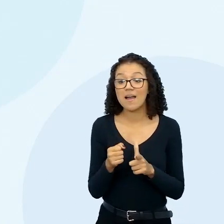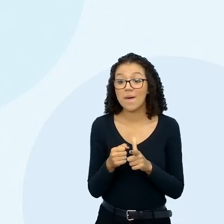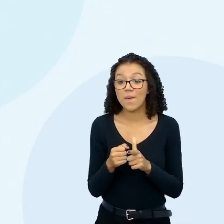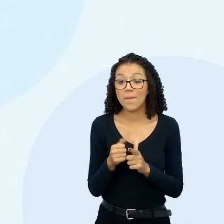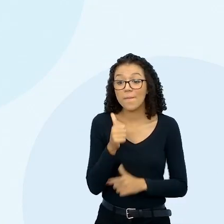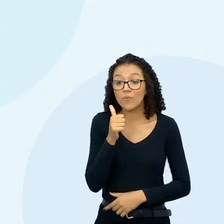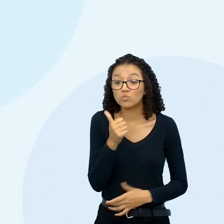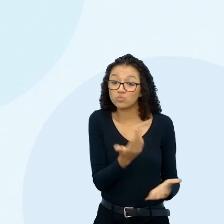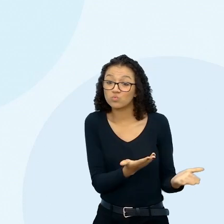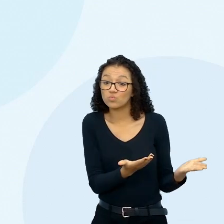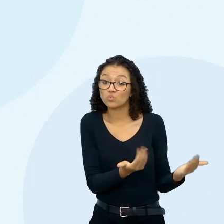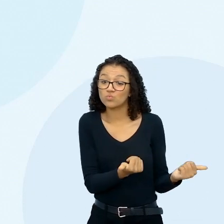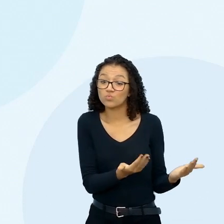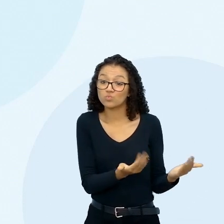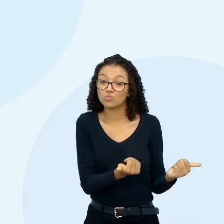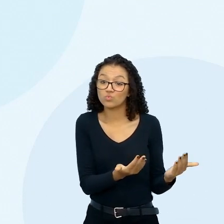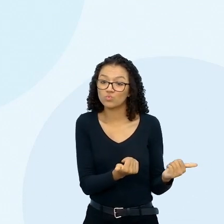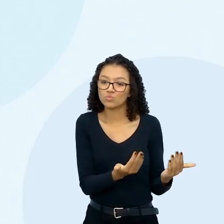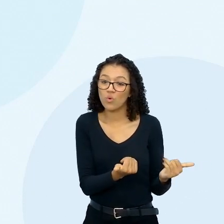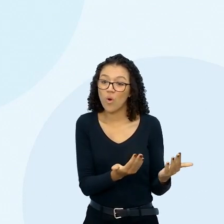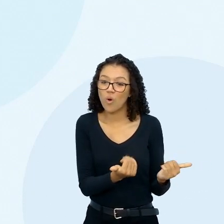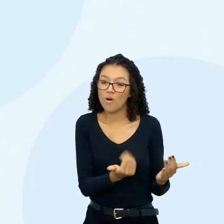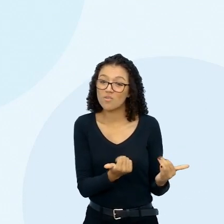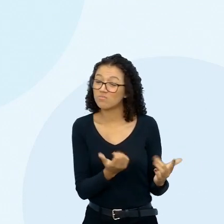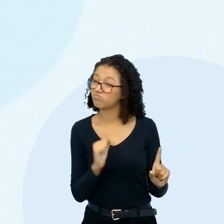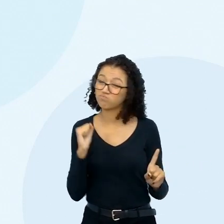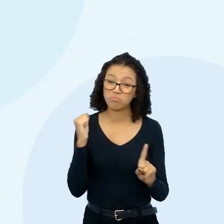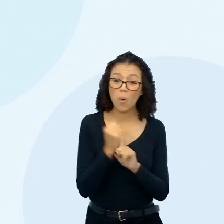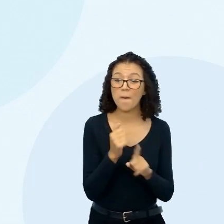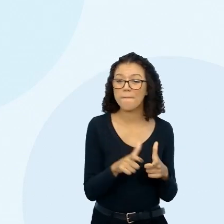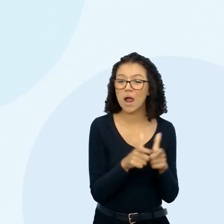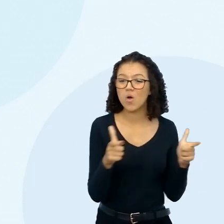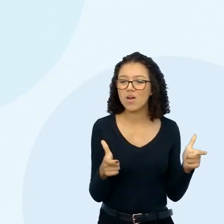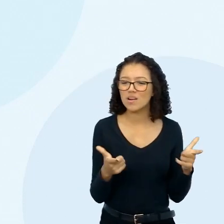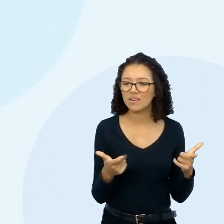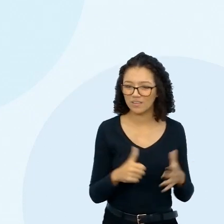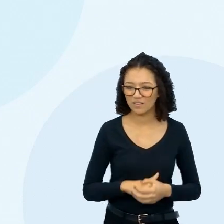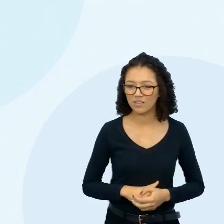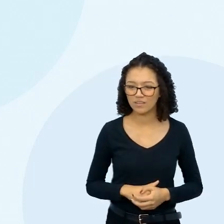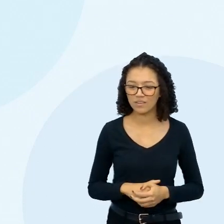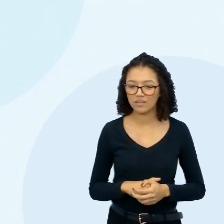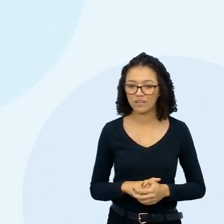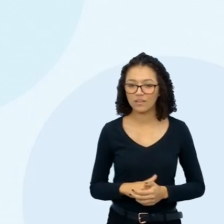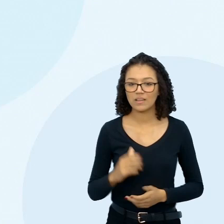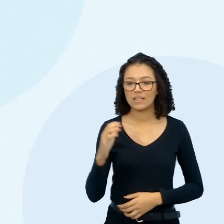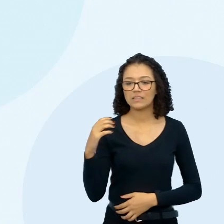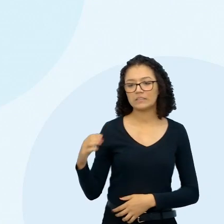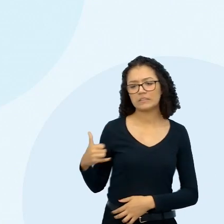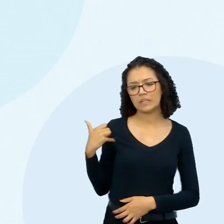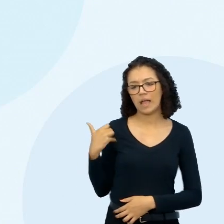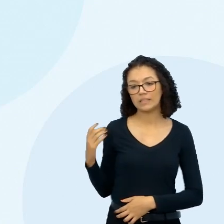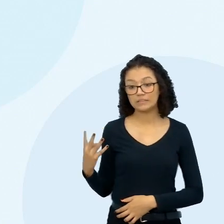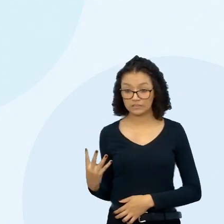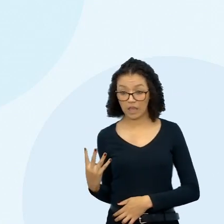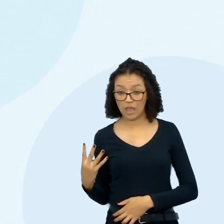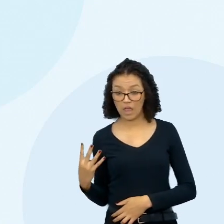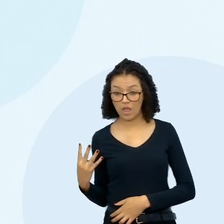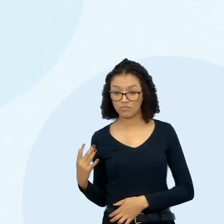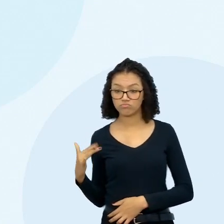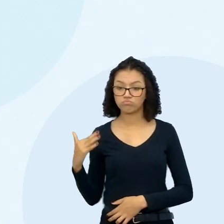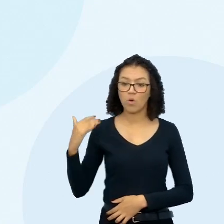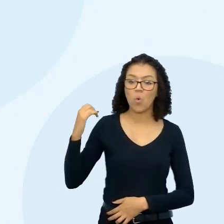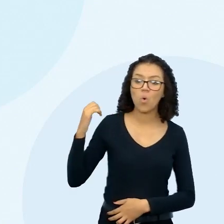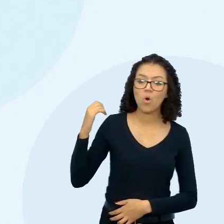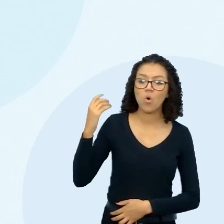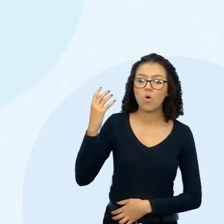jovens sofrem. E aí, do outro lado, a gente percebe, né, de 0 a 4 anos, mais de